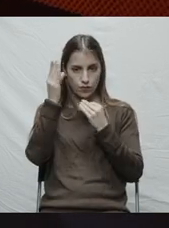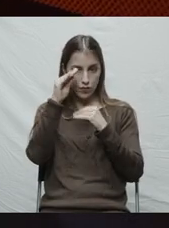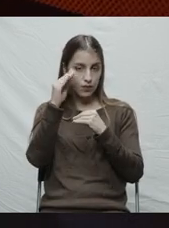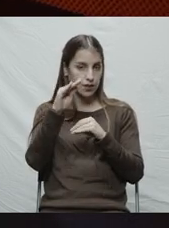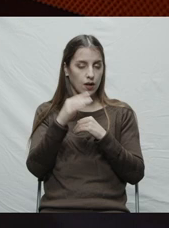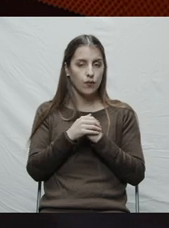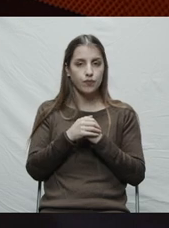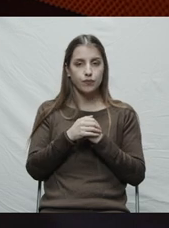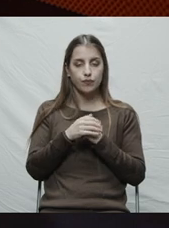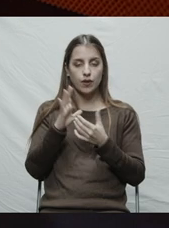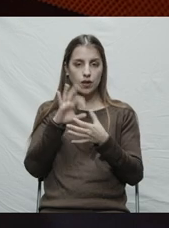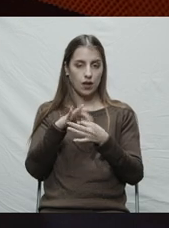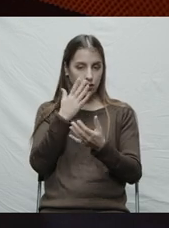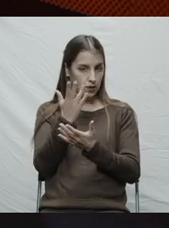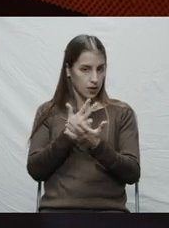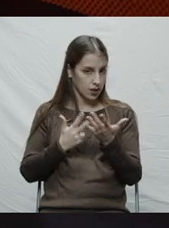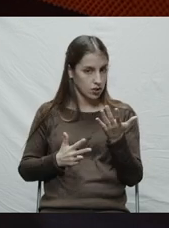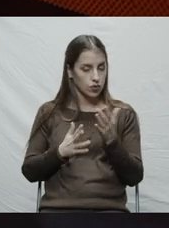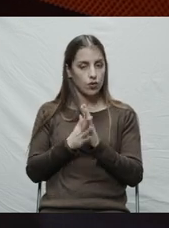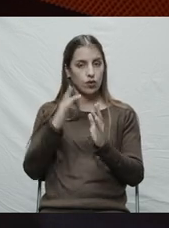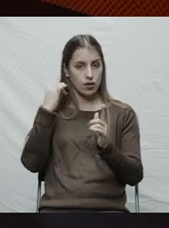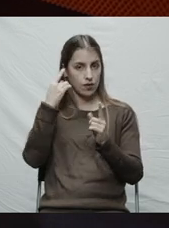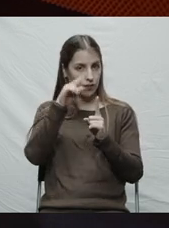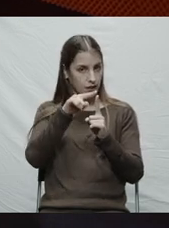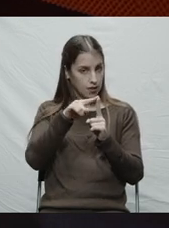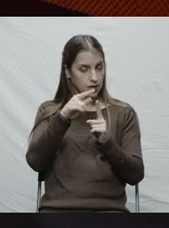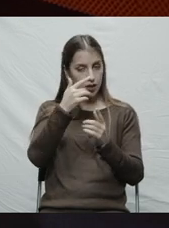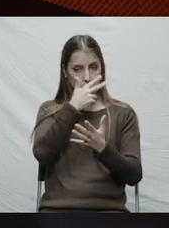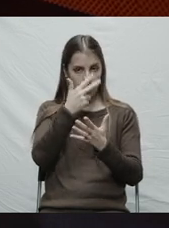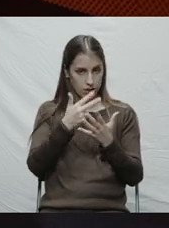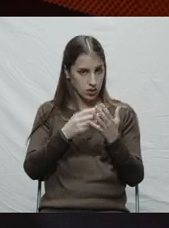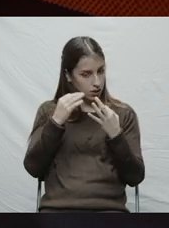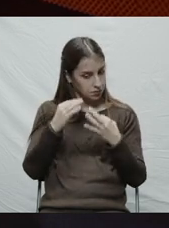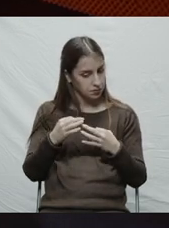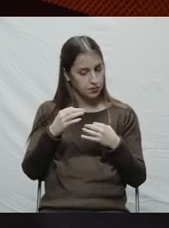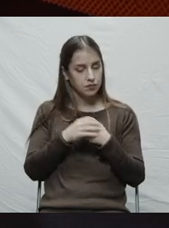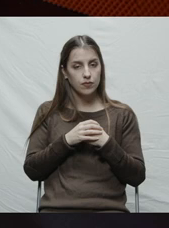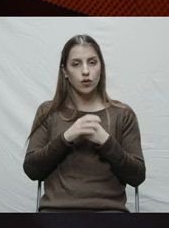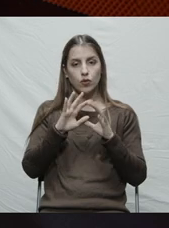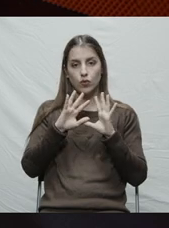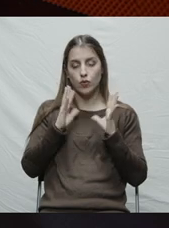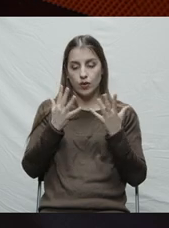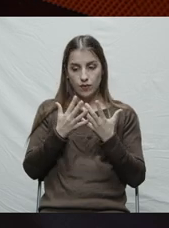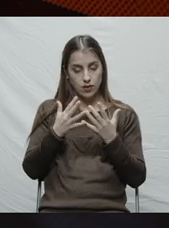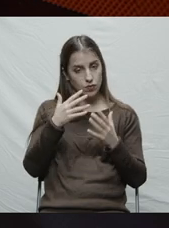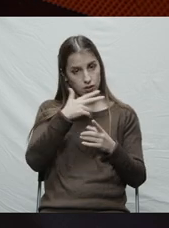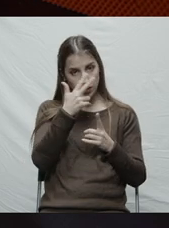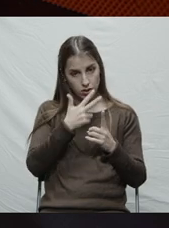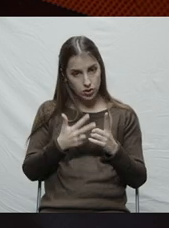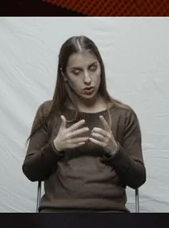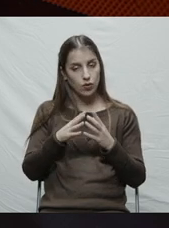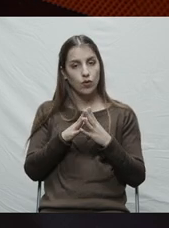no sentido artístico, de referências artísticas, e digo verdadeiramente artísticas, dos manifestos artísticos, do que é